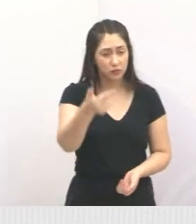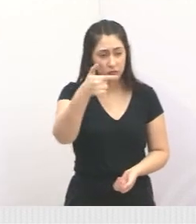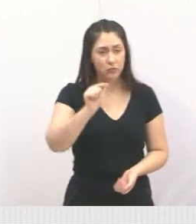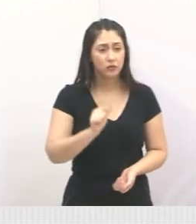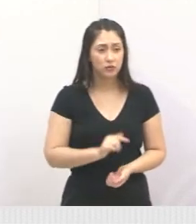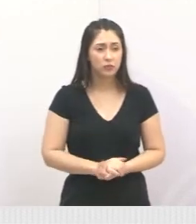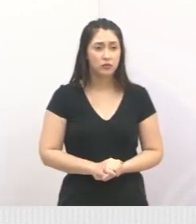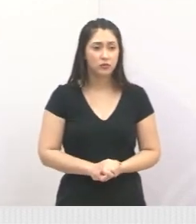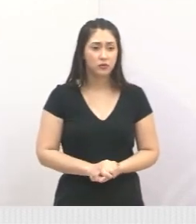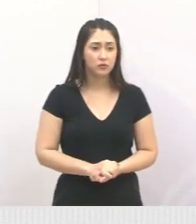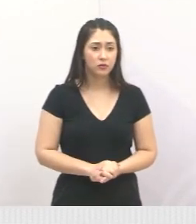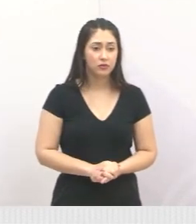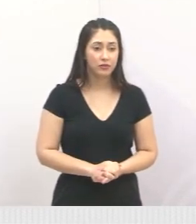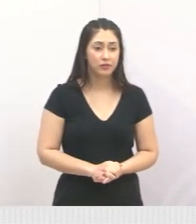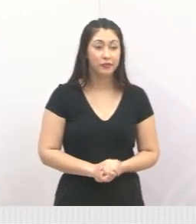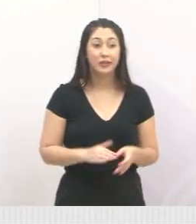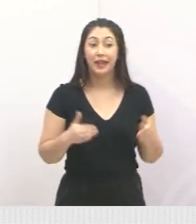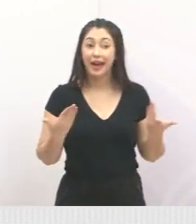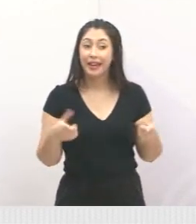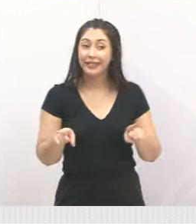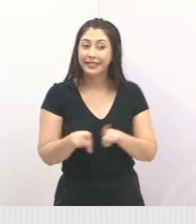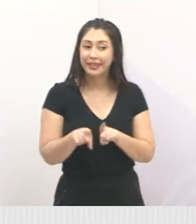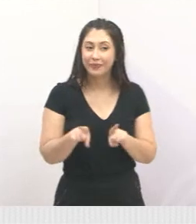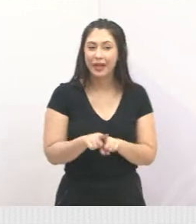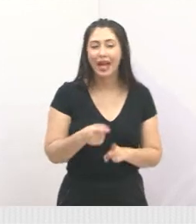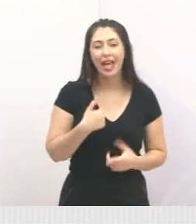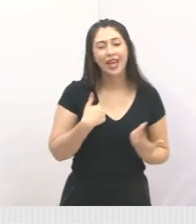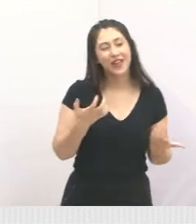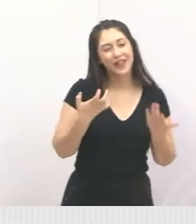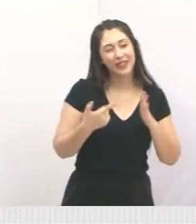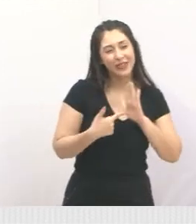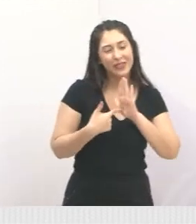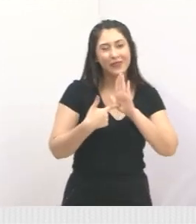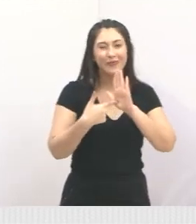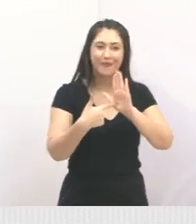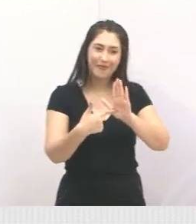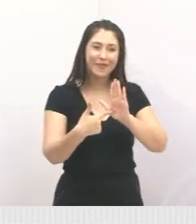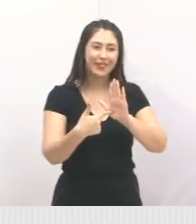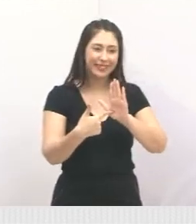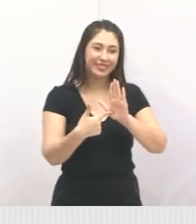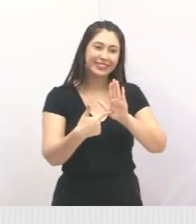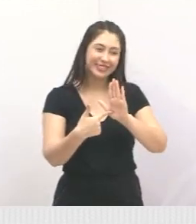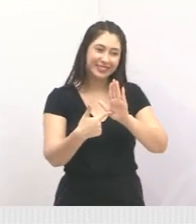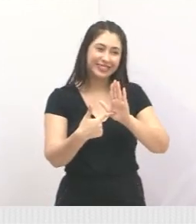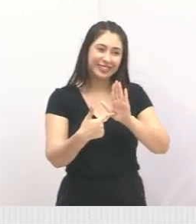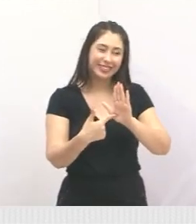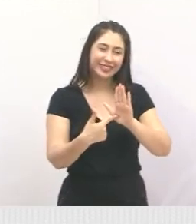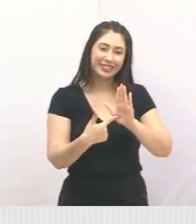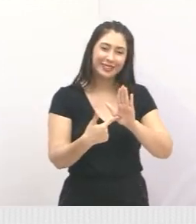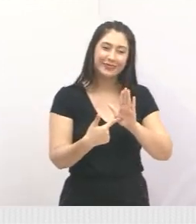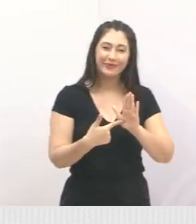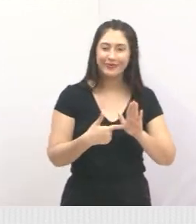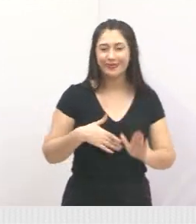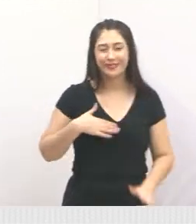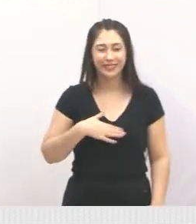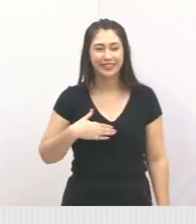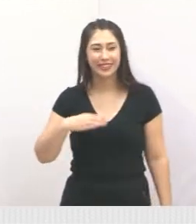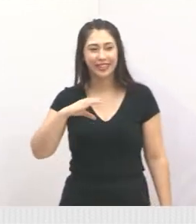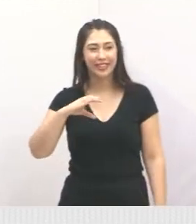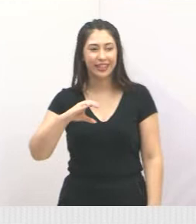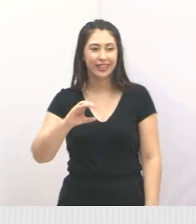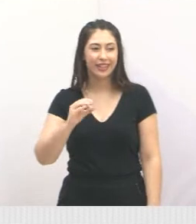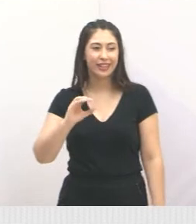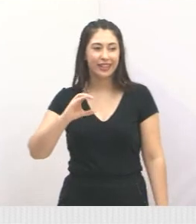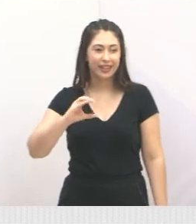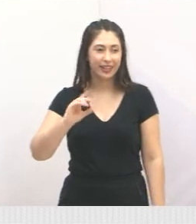Próximo. Olha, em compensação, eu fiz questão de colocar isso aí, né, para arejar um pouquinho. Isso aí, a Charlotte, ela